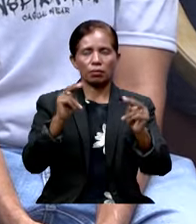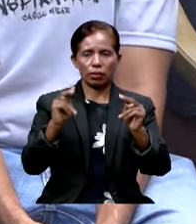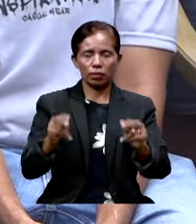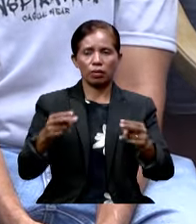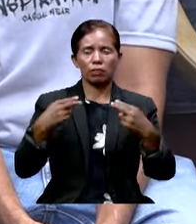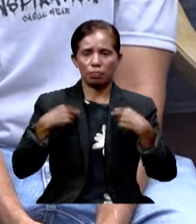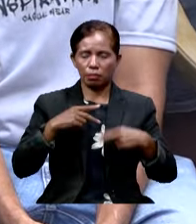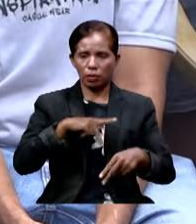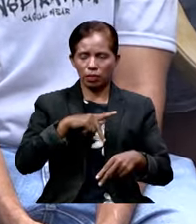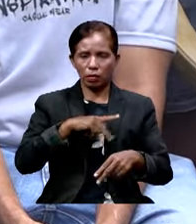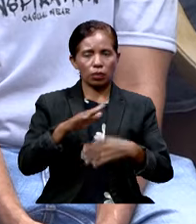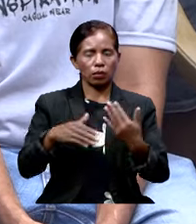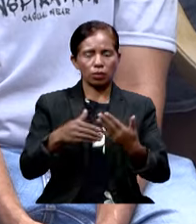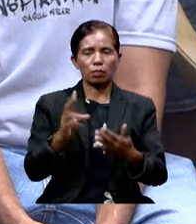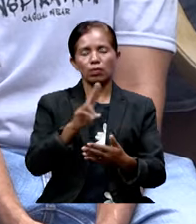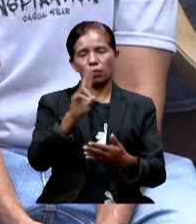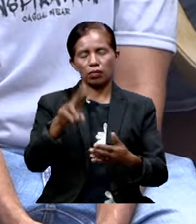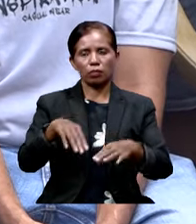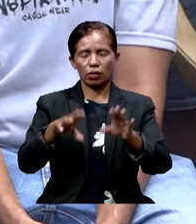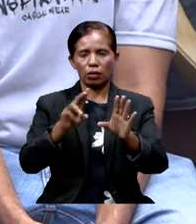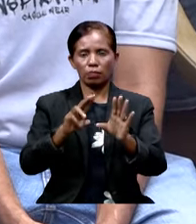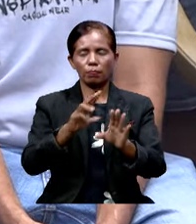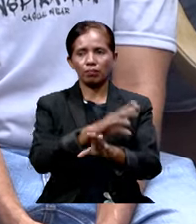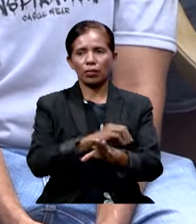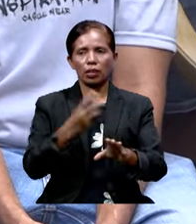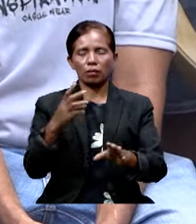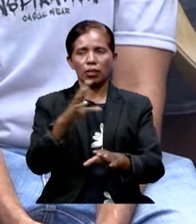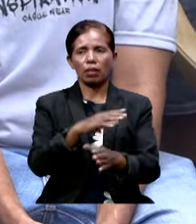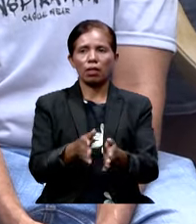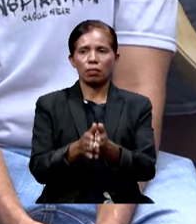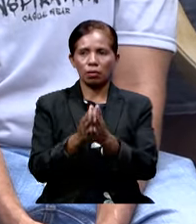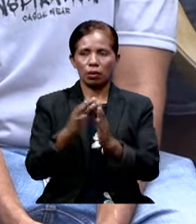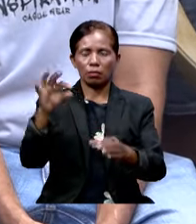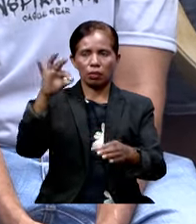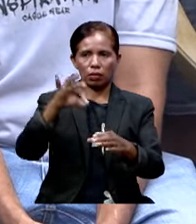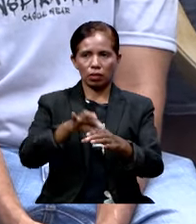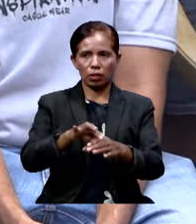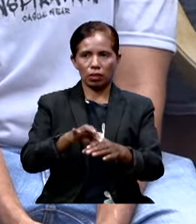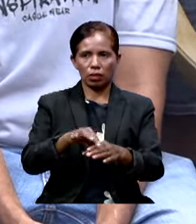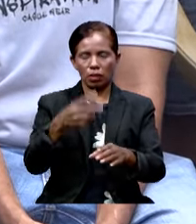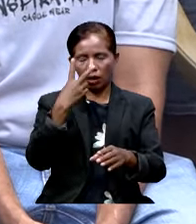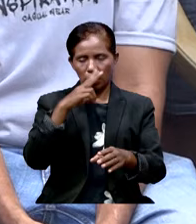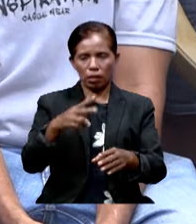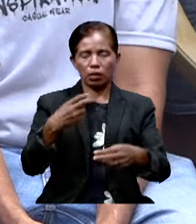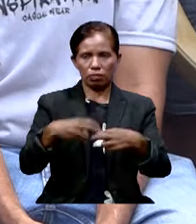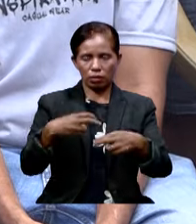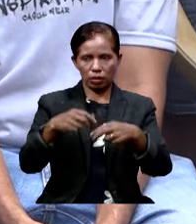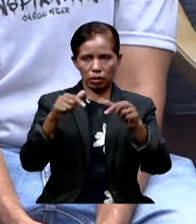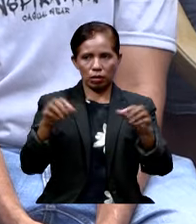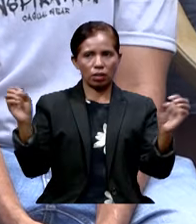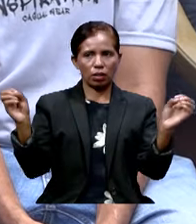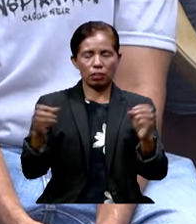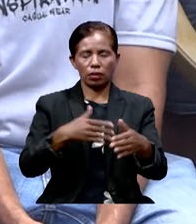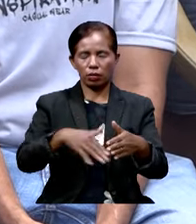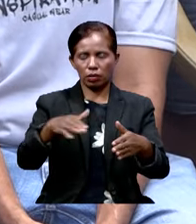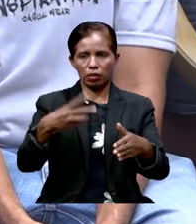bota tu, yene hoto. Na yulu tira sekretario, istal tira, amne bota saiba bot, hodi hareba susa hira sinne, las mai dune am